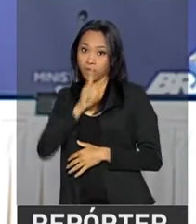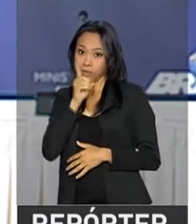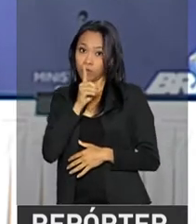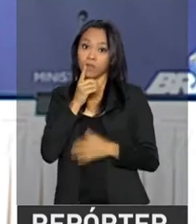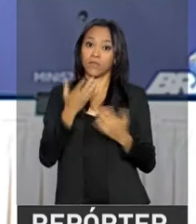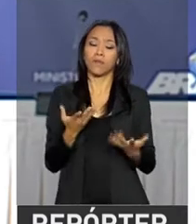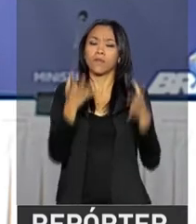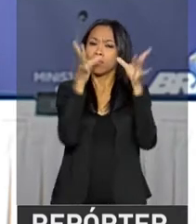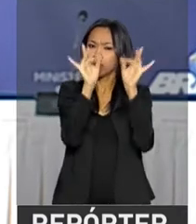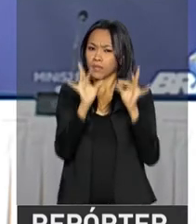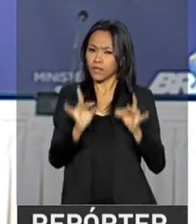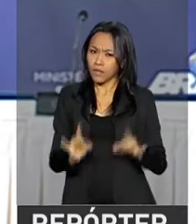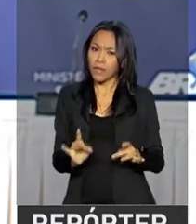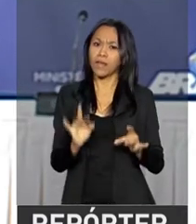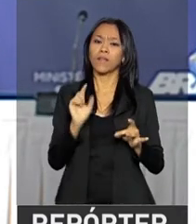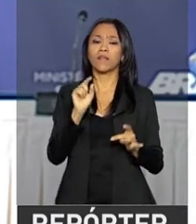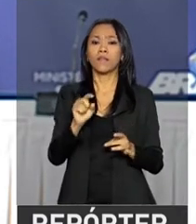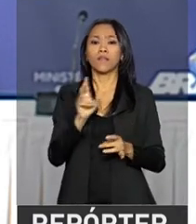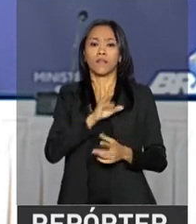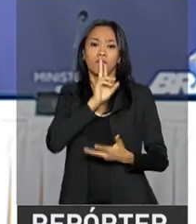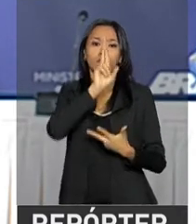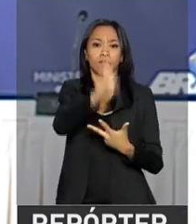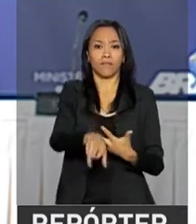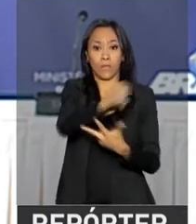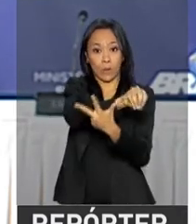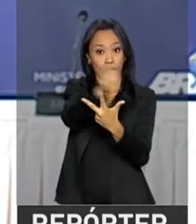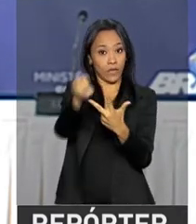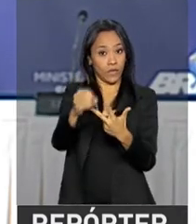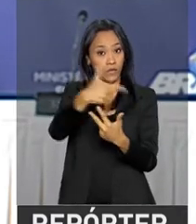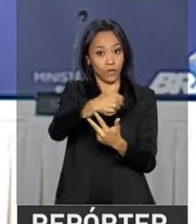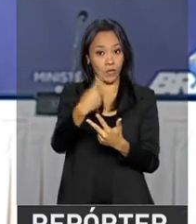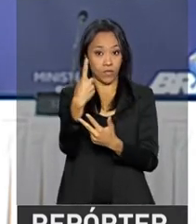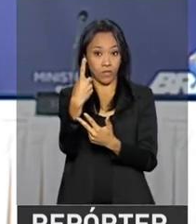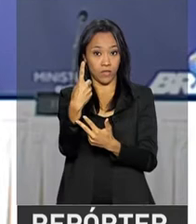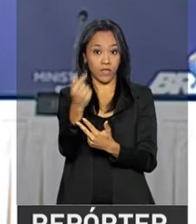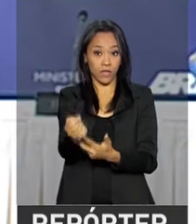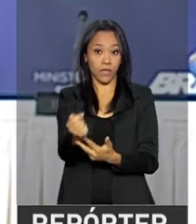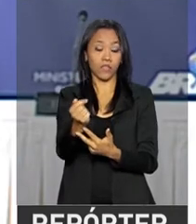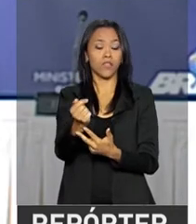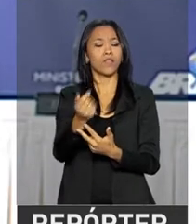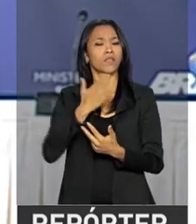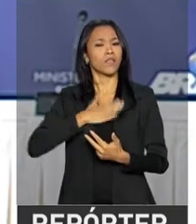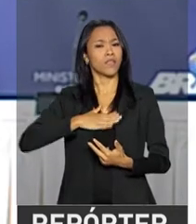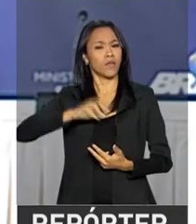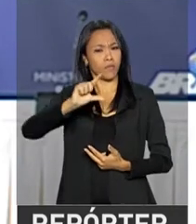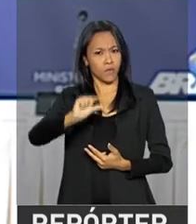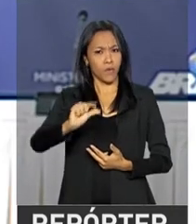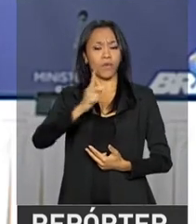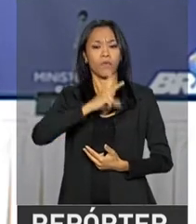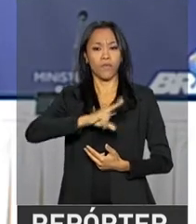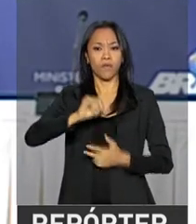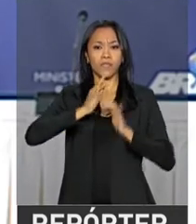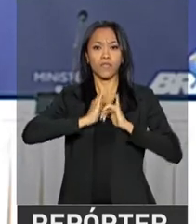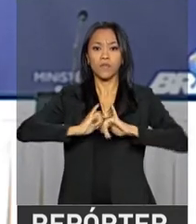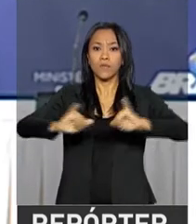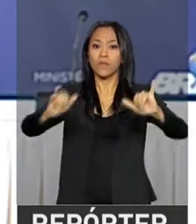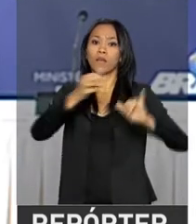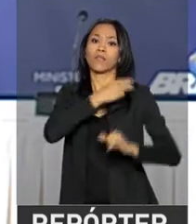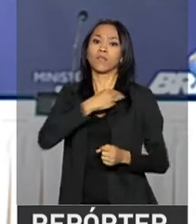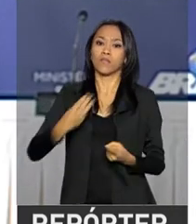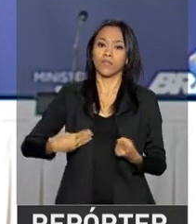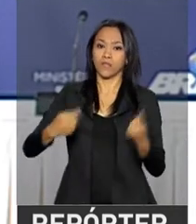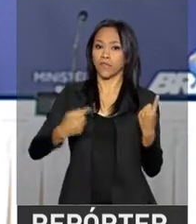sobre o resultado do enem de 2007 será daqui a pouco pelo ministro da educação mendonça filho pela